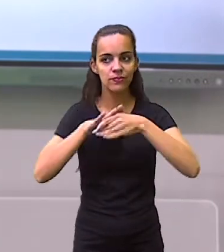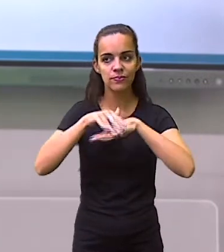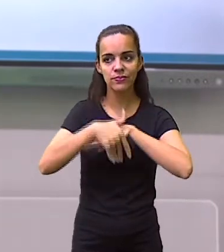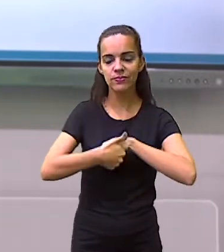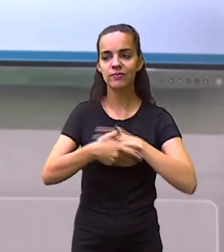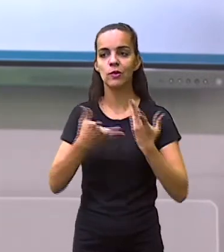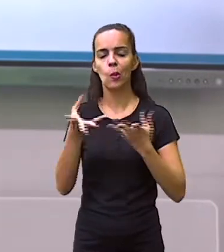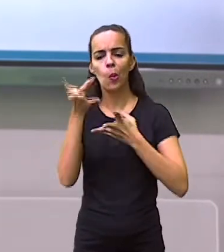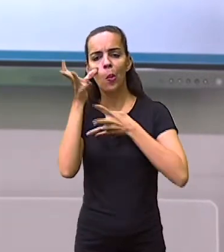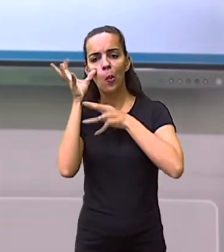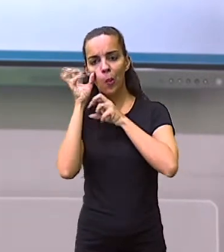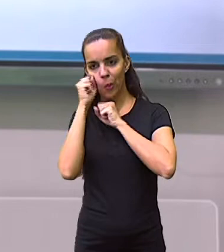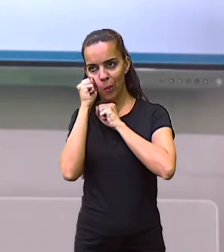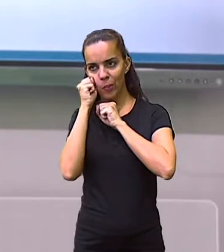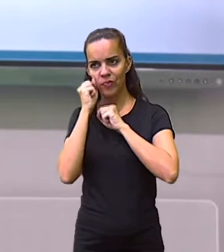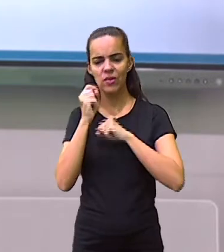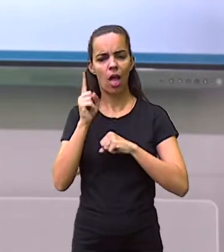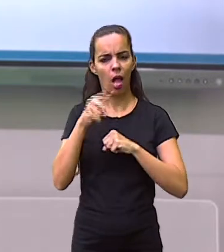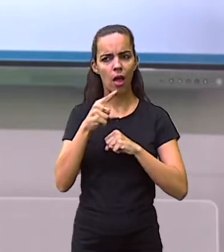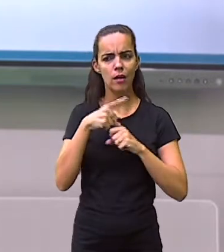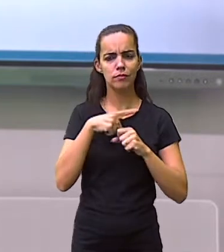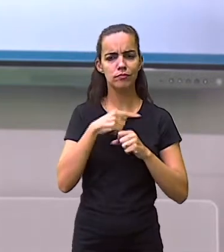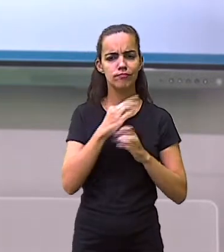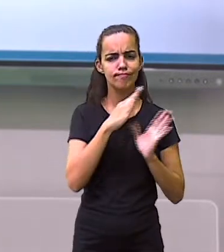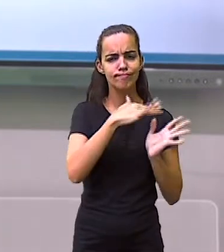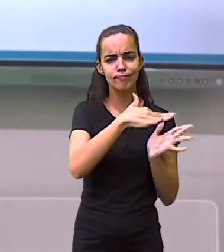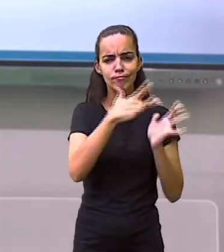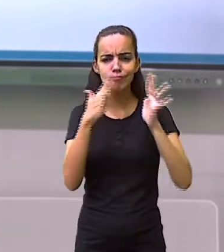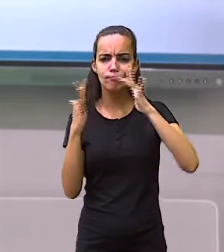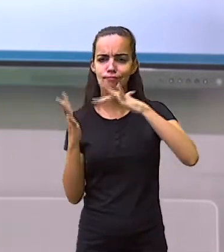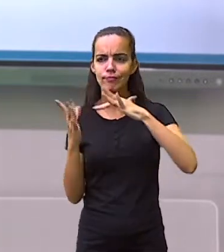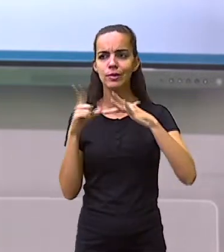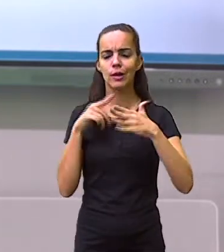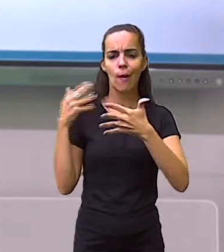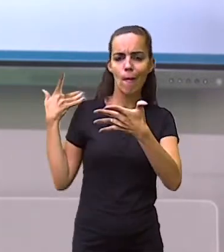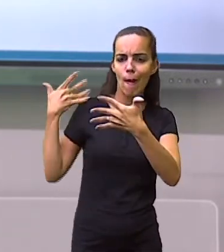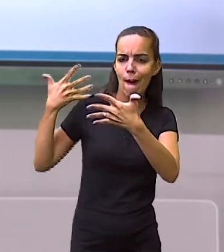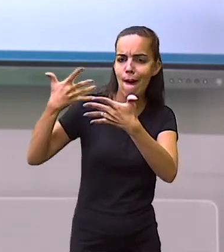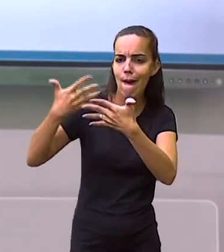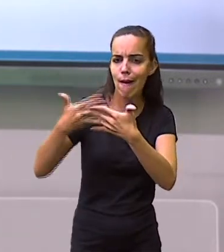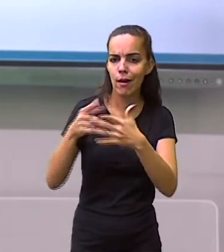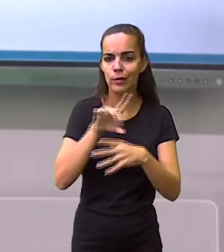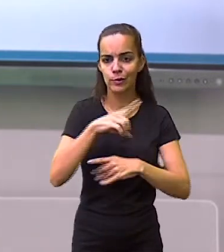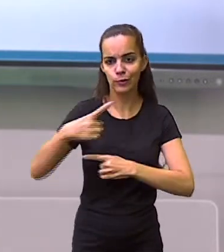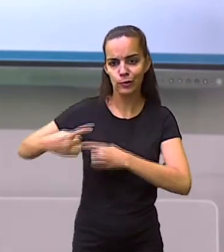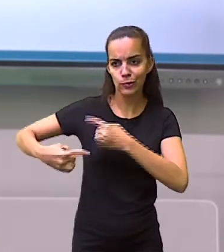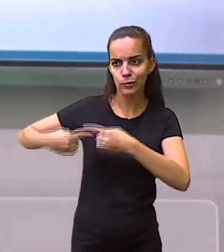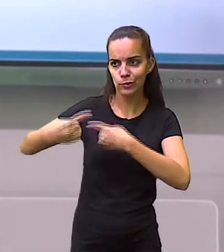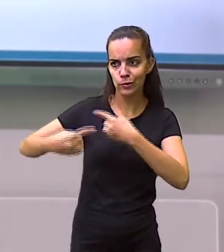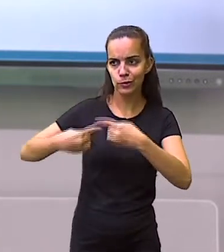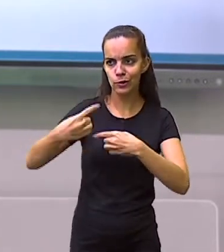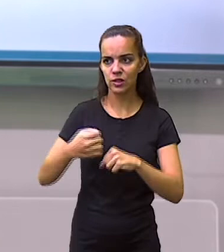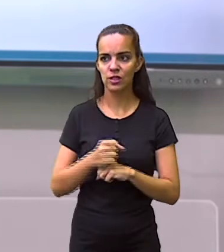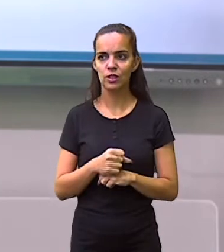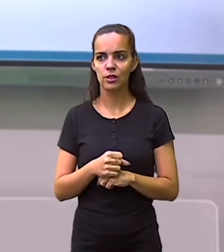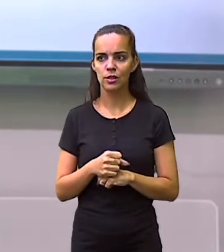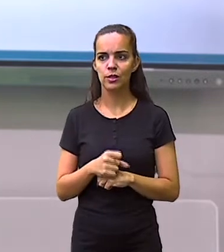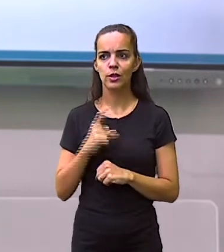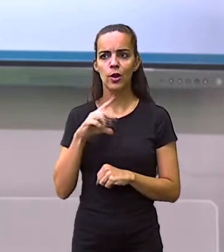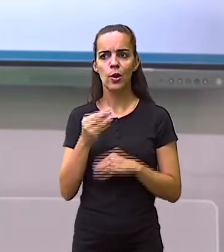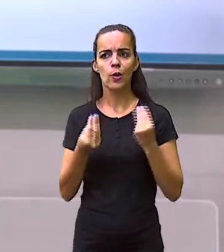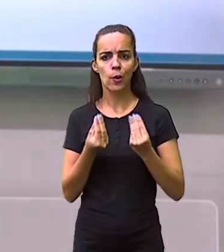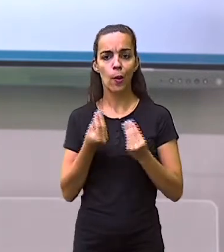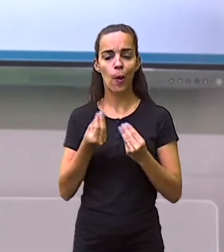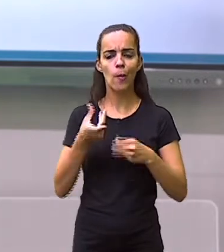dormir. Estes são alguns exemplos da divisão do tempo, destes